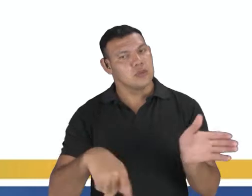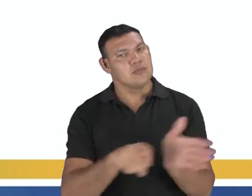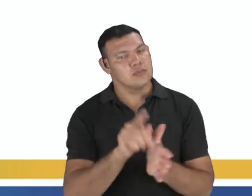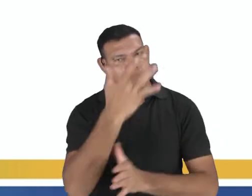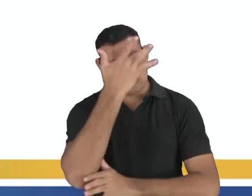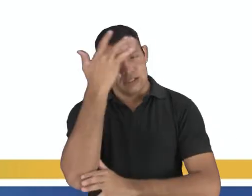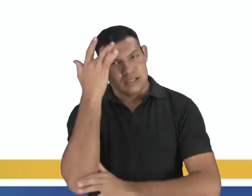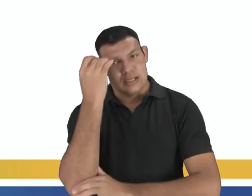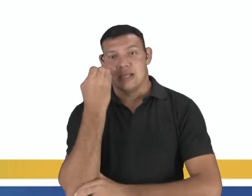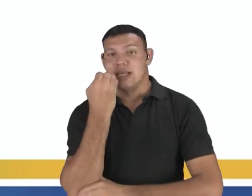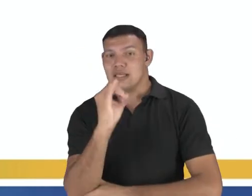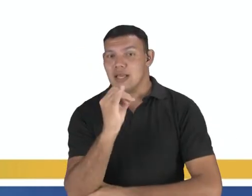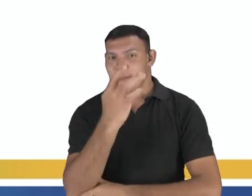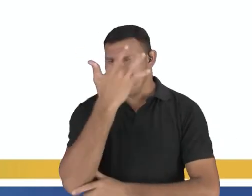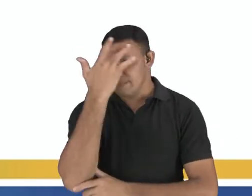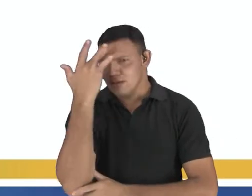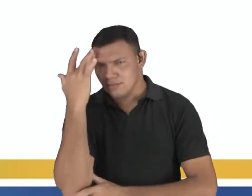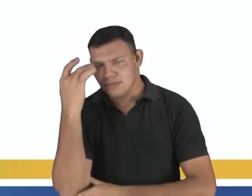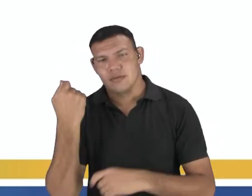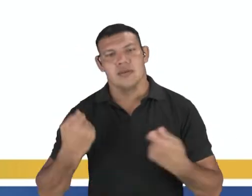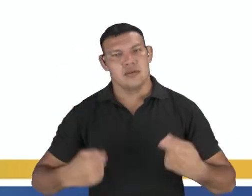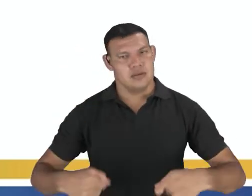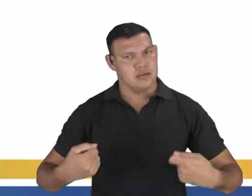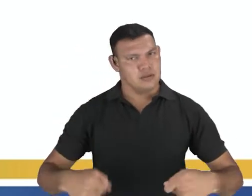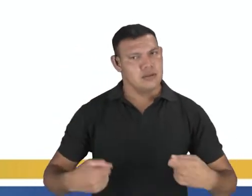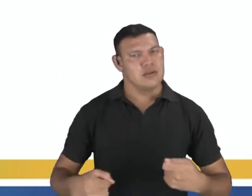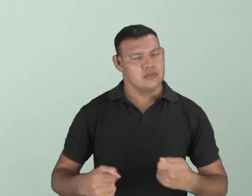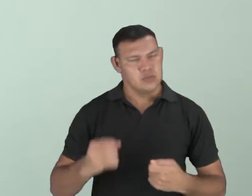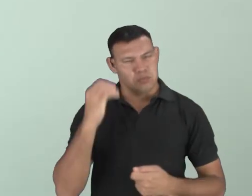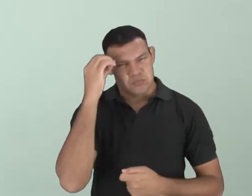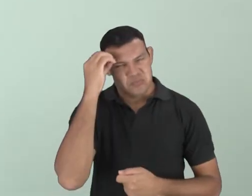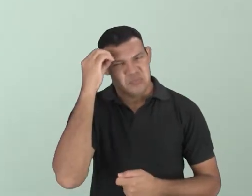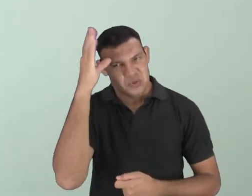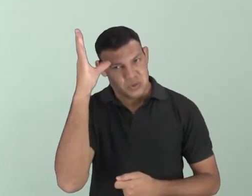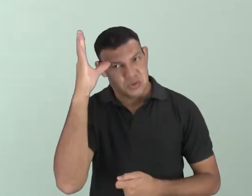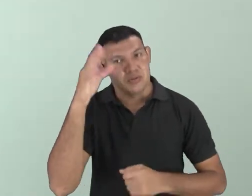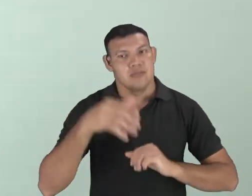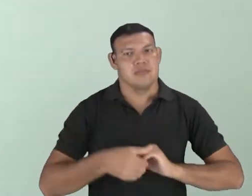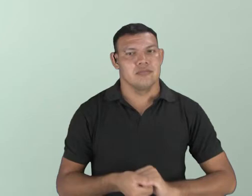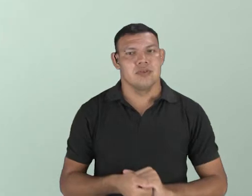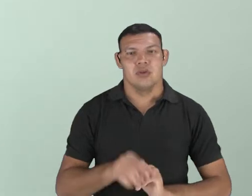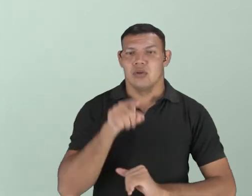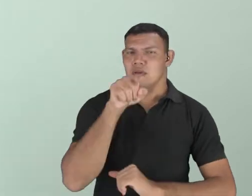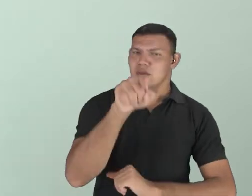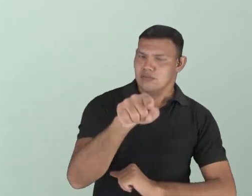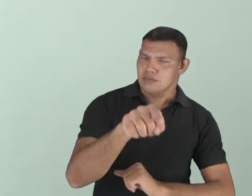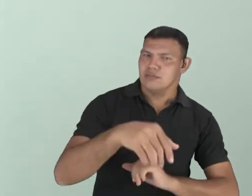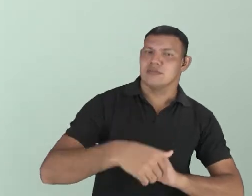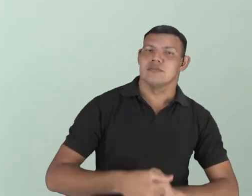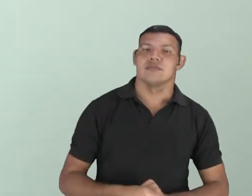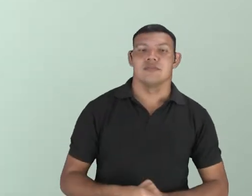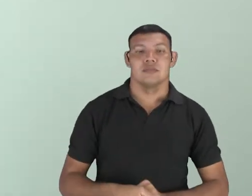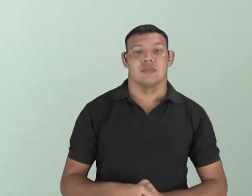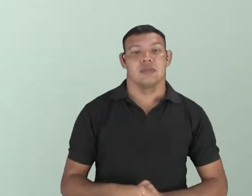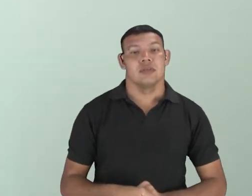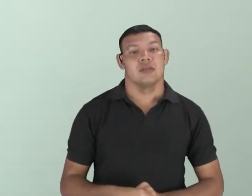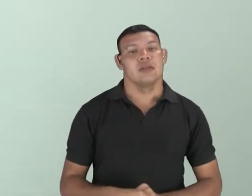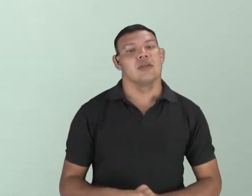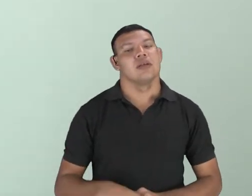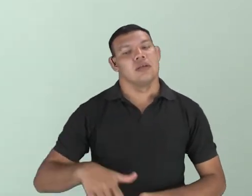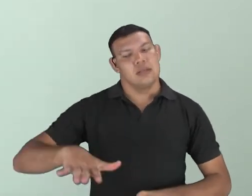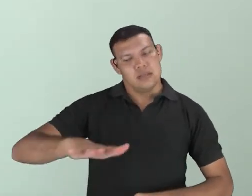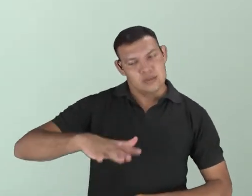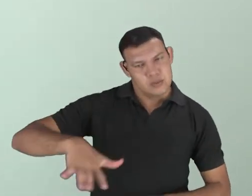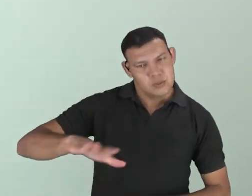seja, quando você vai citar alguém, essa pessoa pelo menos tem que ter um pouquinho mais de conhecimento, um pouquinho mais de conhecimento do que você, mais